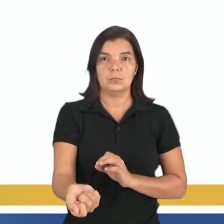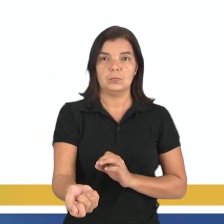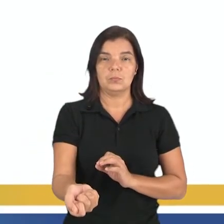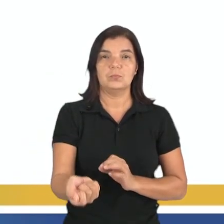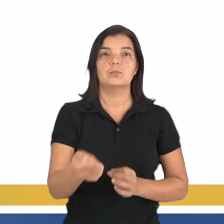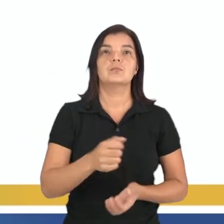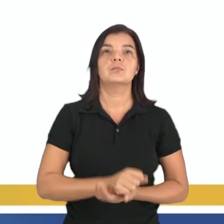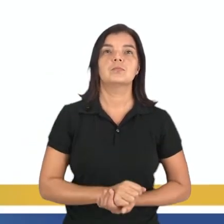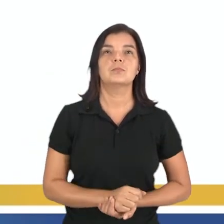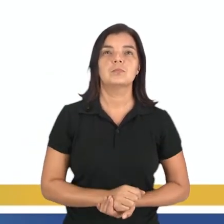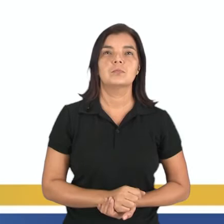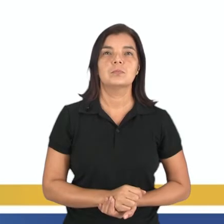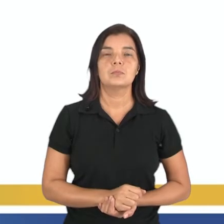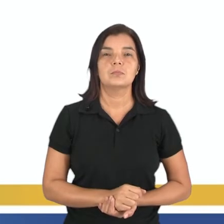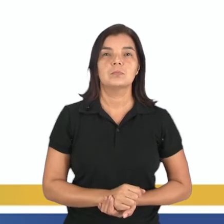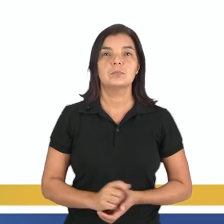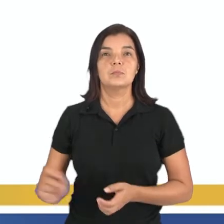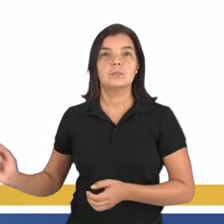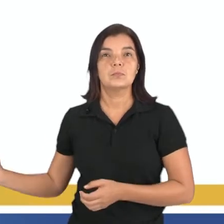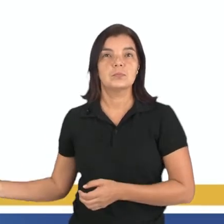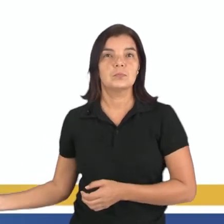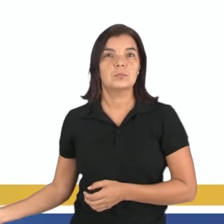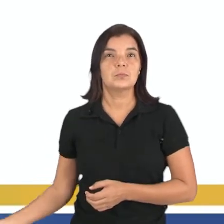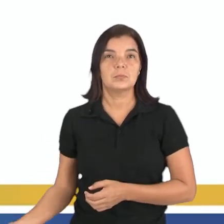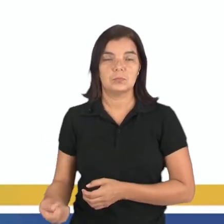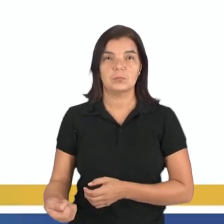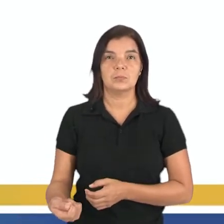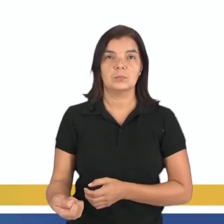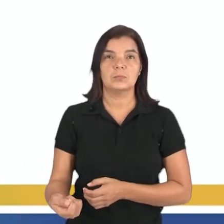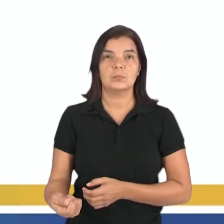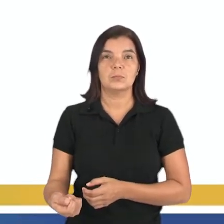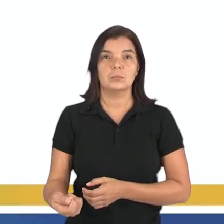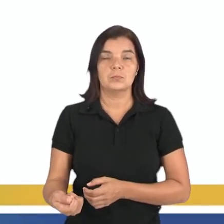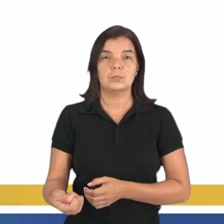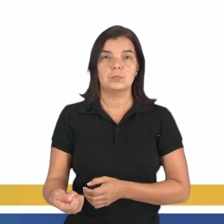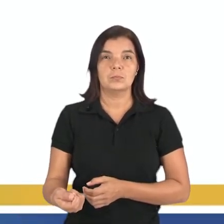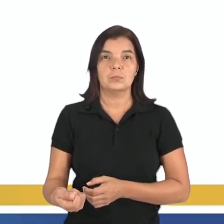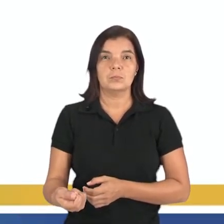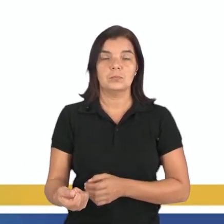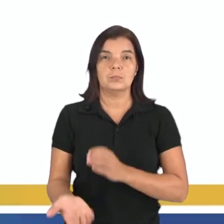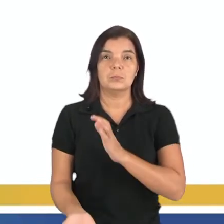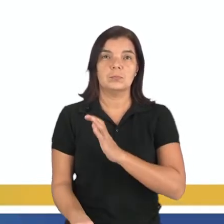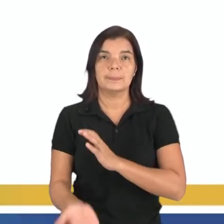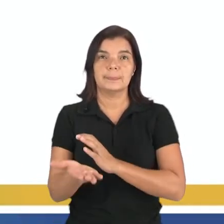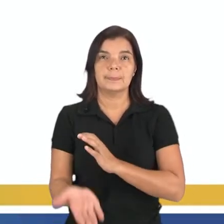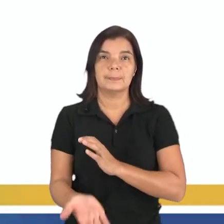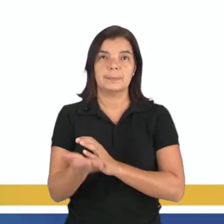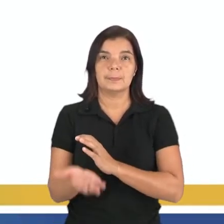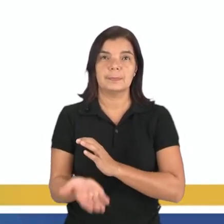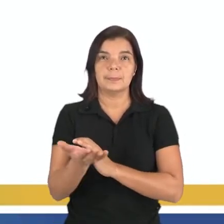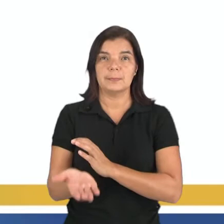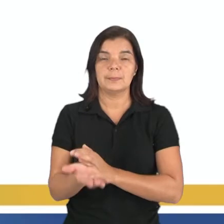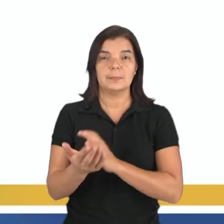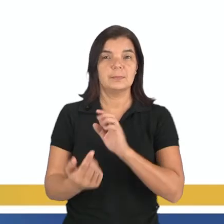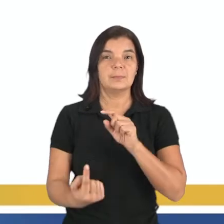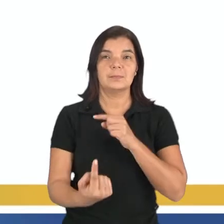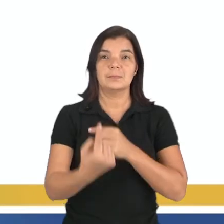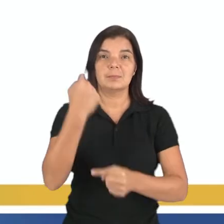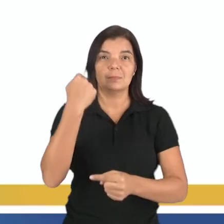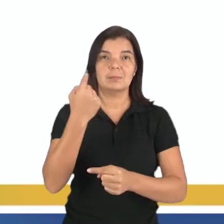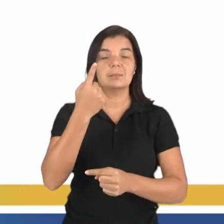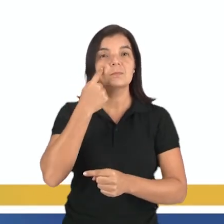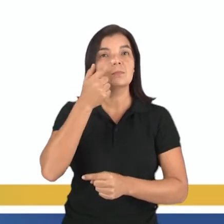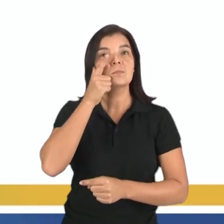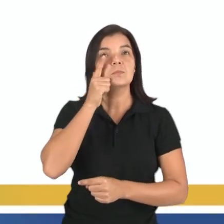forehand. Então, no saque de back, a perna da peteca, ela tem que estar atrás, ó, para